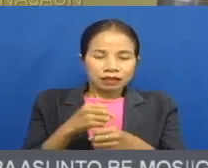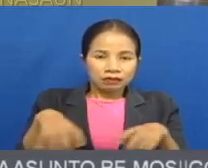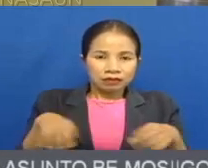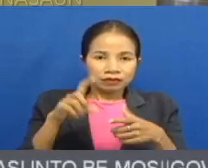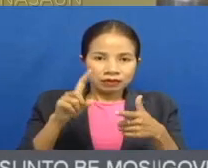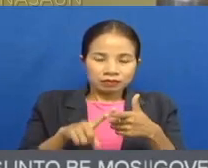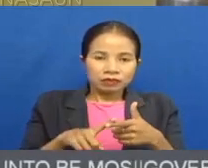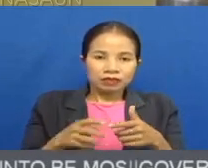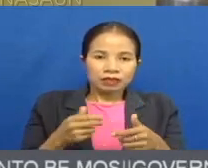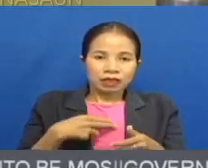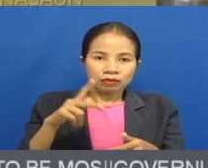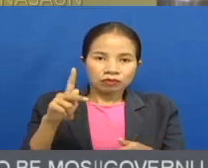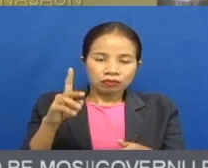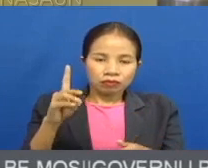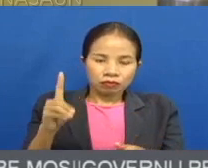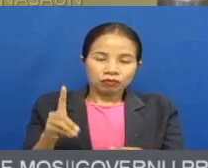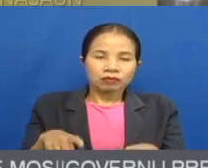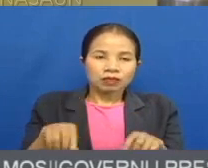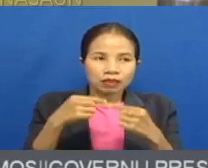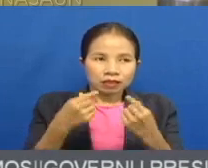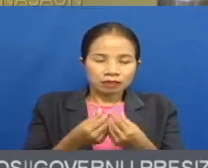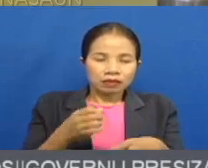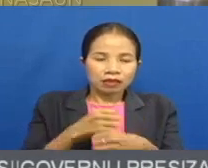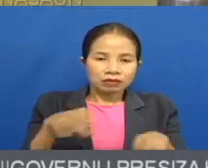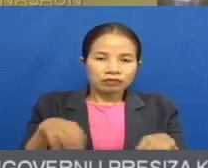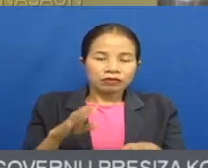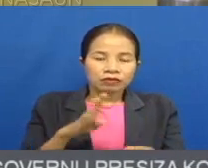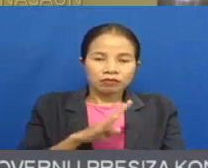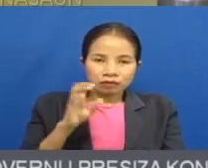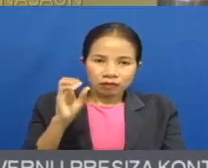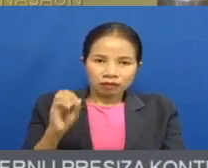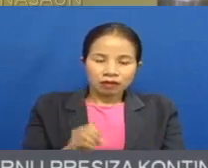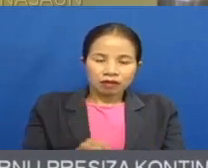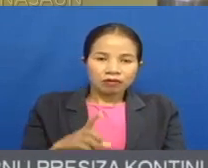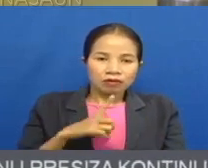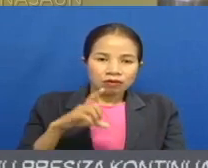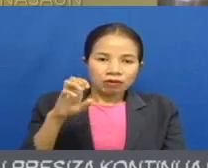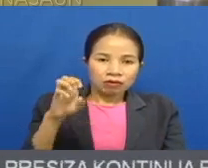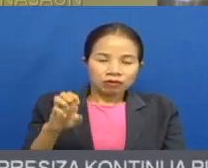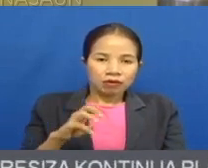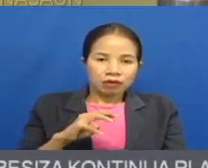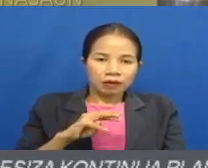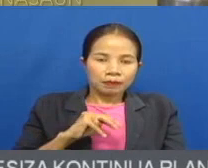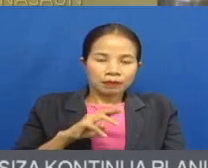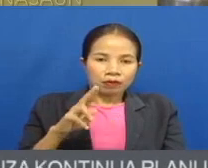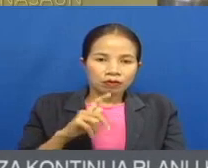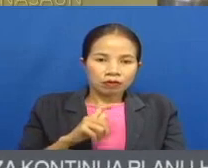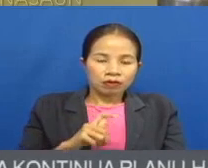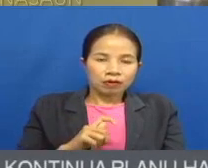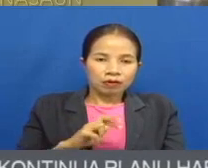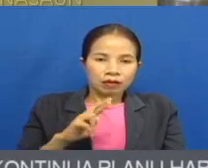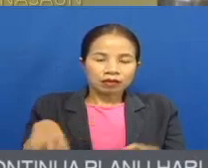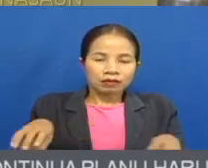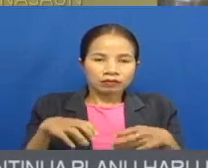ia a tudo nemos técnico sira serviço ela e a Bobonaru e a Loloto é maucatar sira serviço ela e de